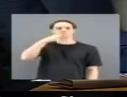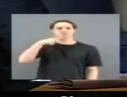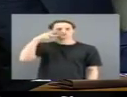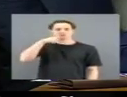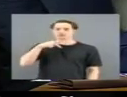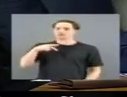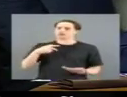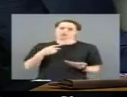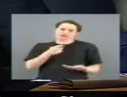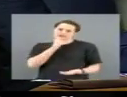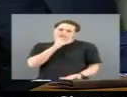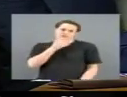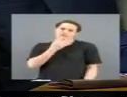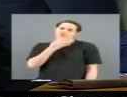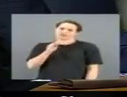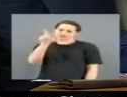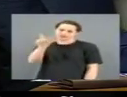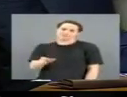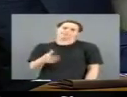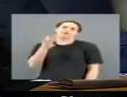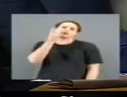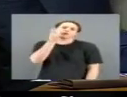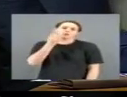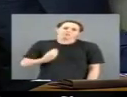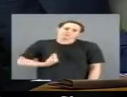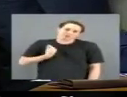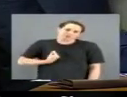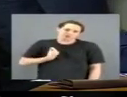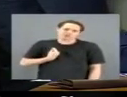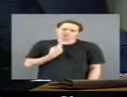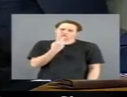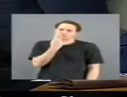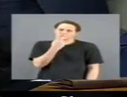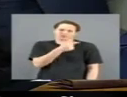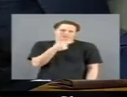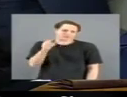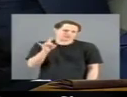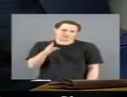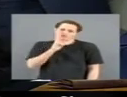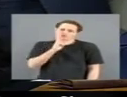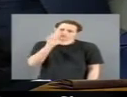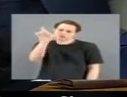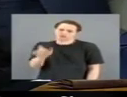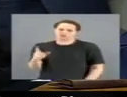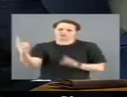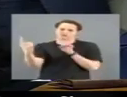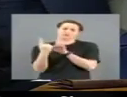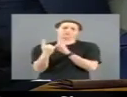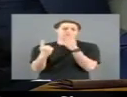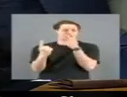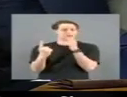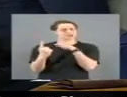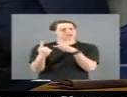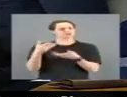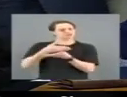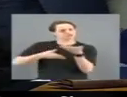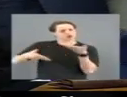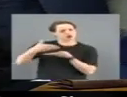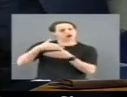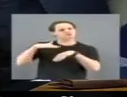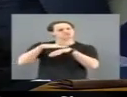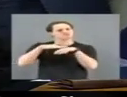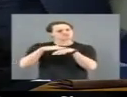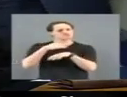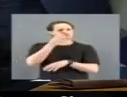a oportunidade de conhecê-lo pessoalmente, a não ser há duas semanas atrás, uma pessoa de diálogo que